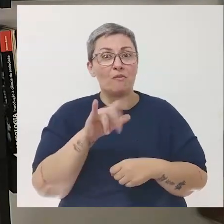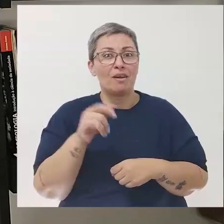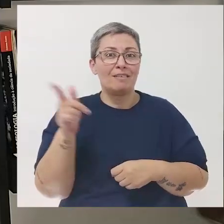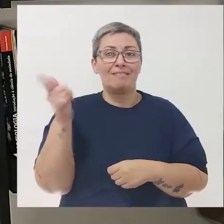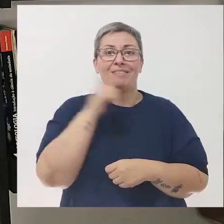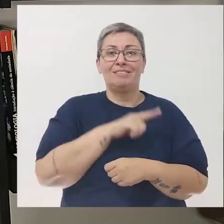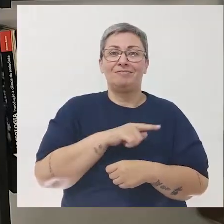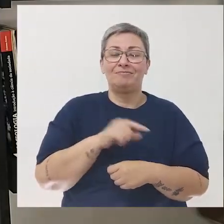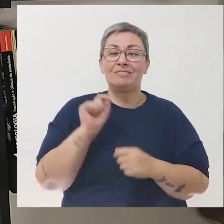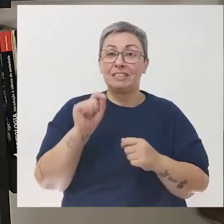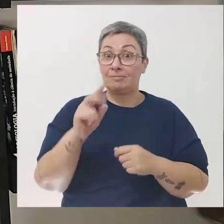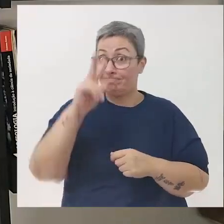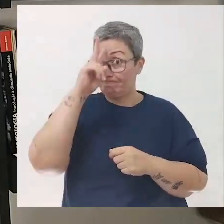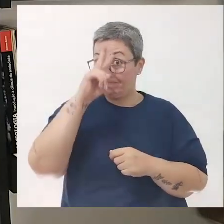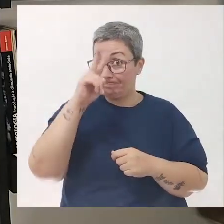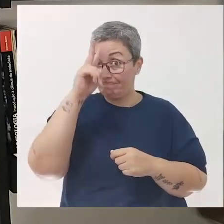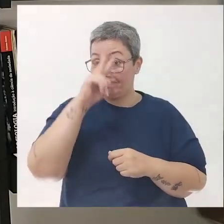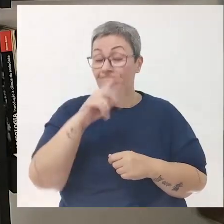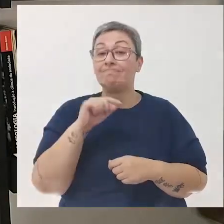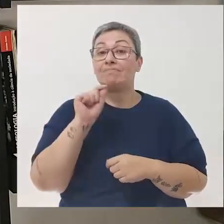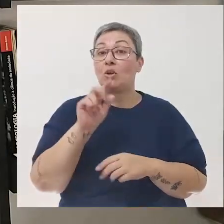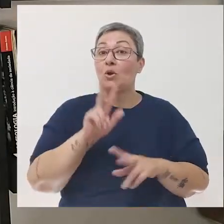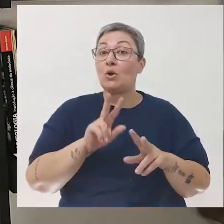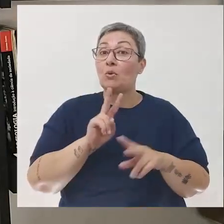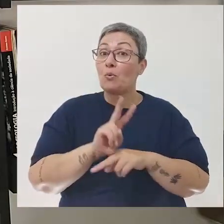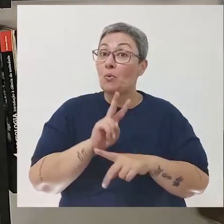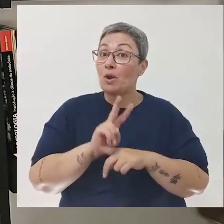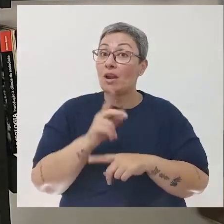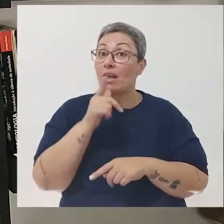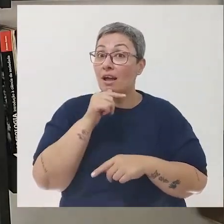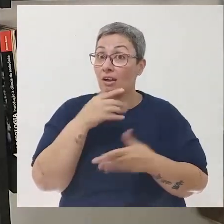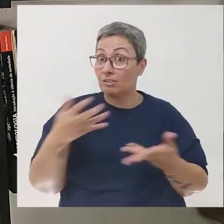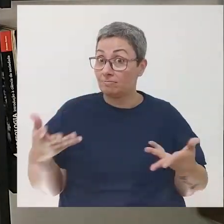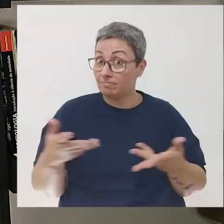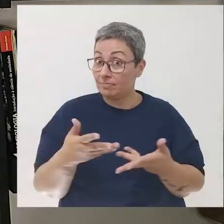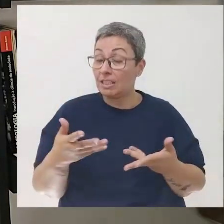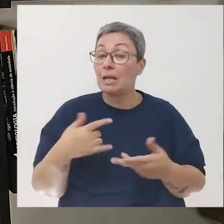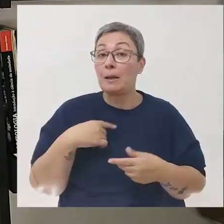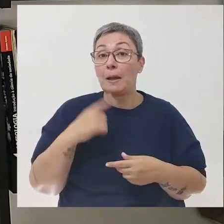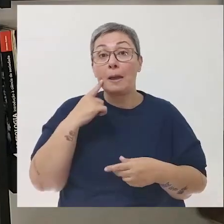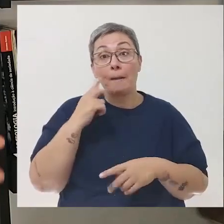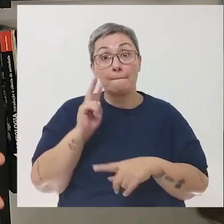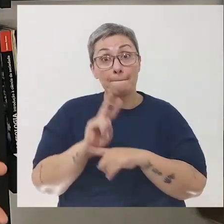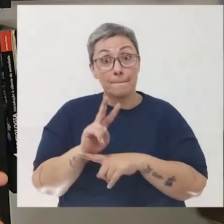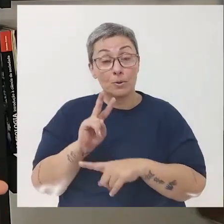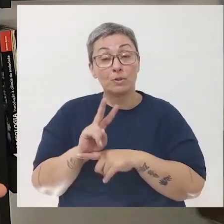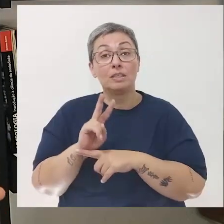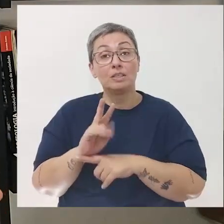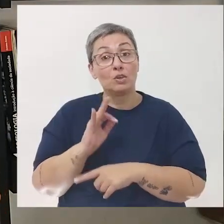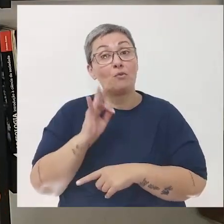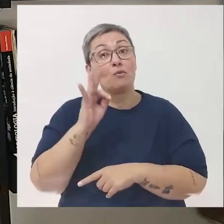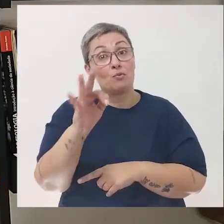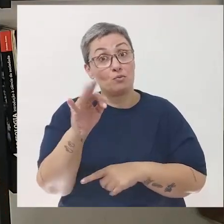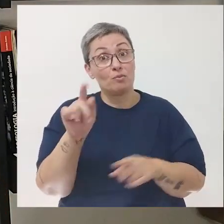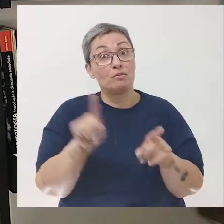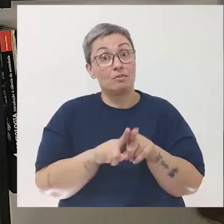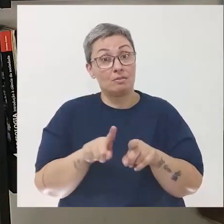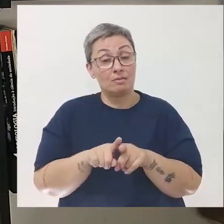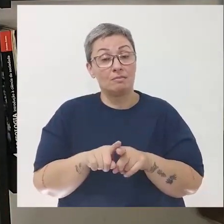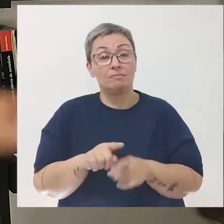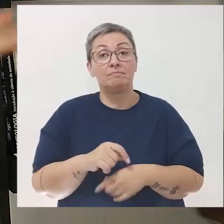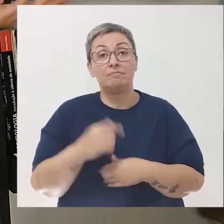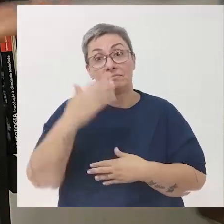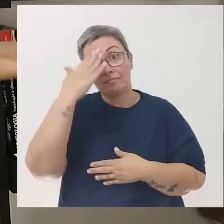sair ganhando. E lembrem-se, cuidar da água agora é proteger as futuras